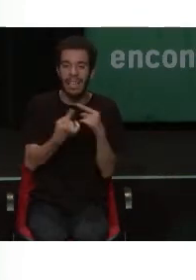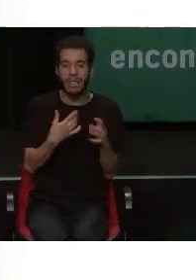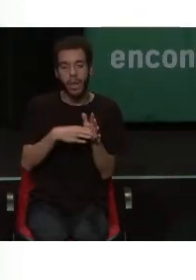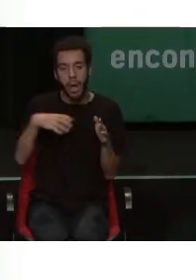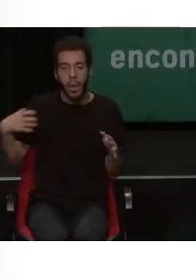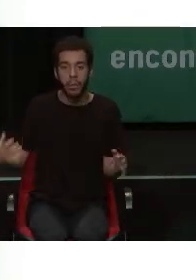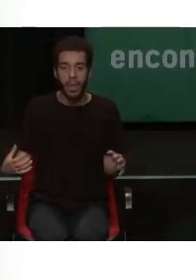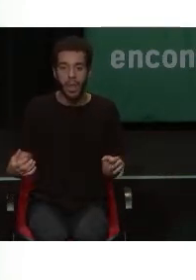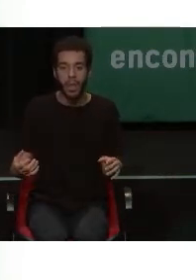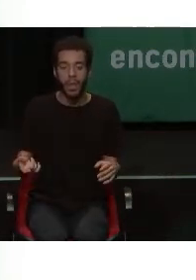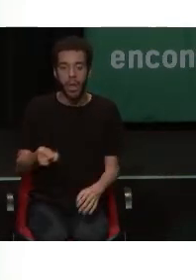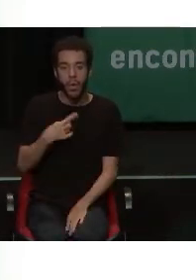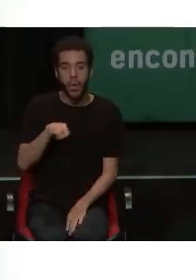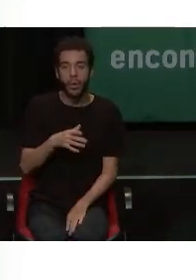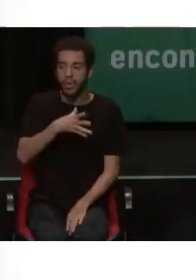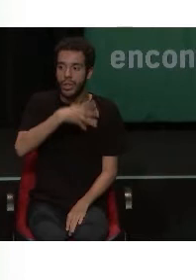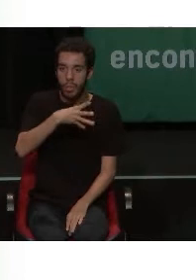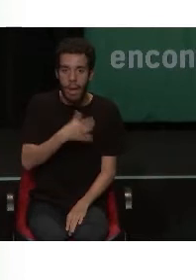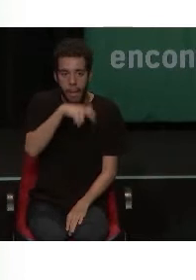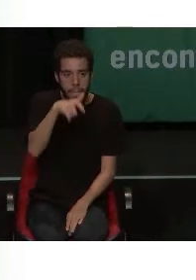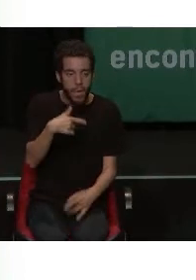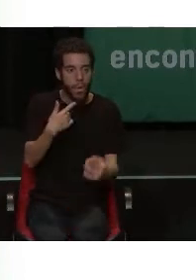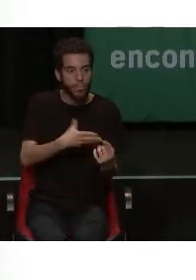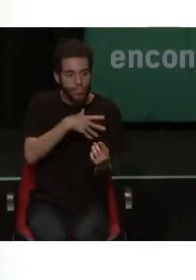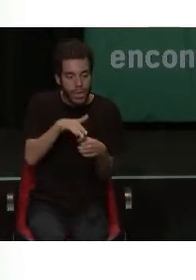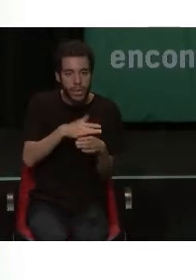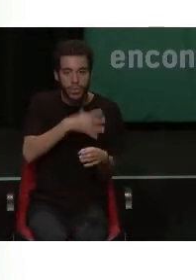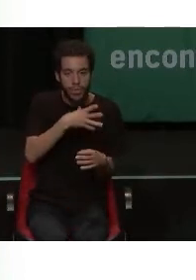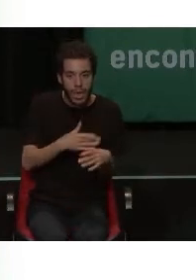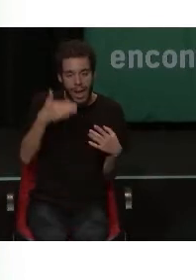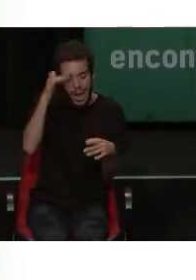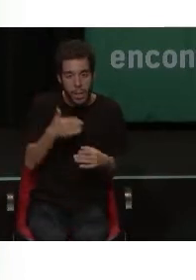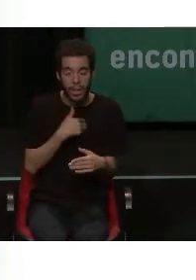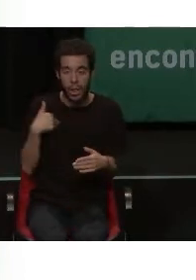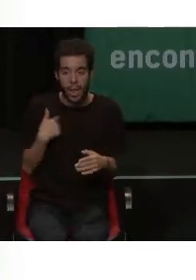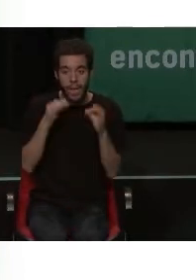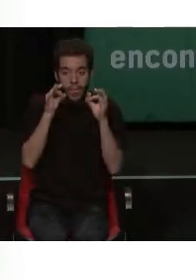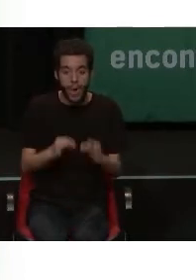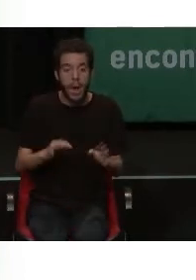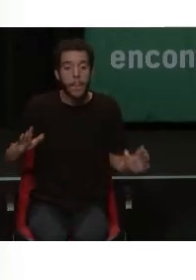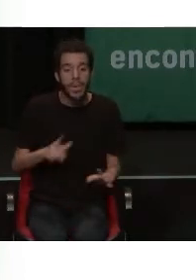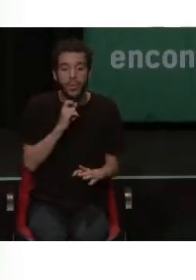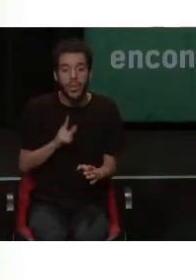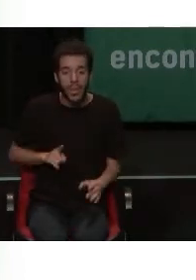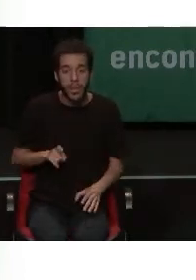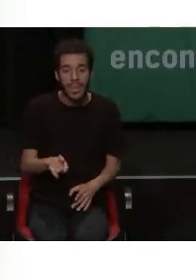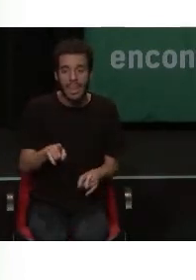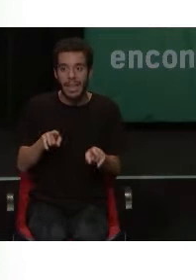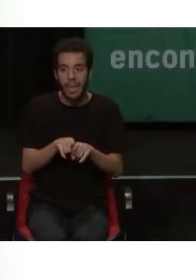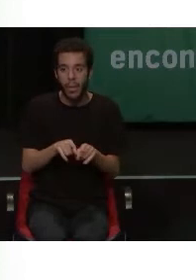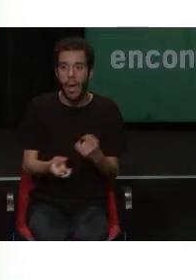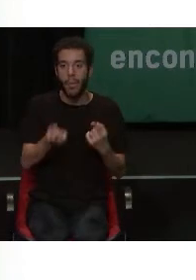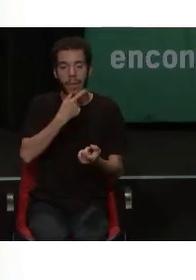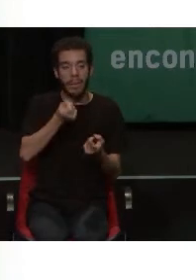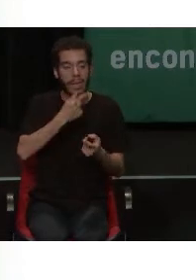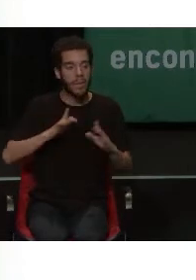complicado. Nós explicamos às pessoas que têm animais perfeitamente saudáveis e que eles podem ter uma bactéria multiresistente, portanto